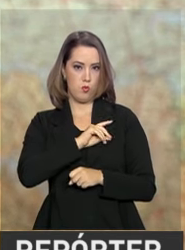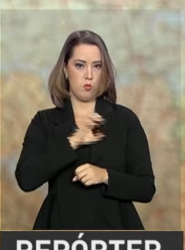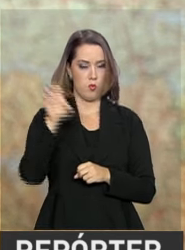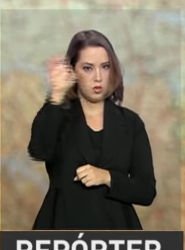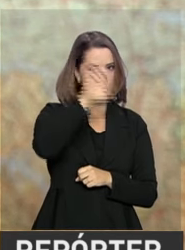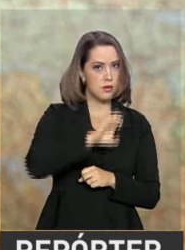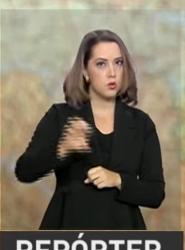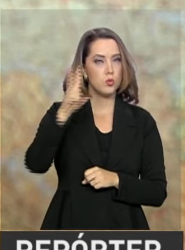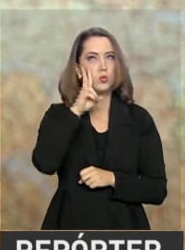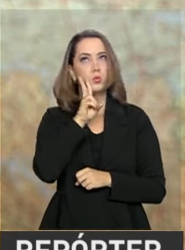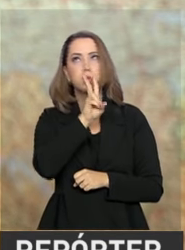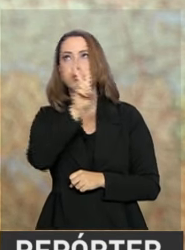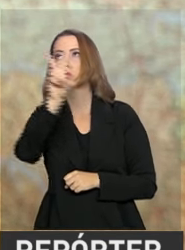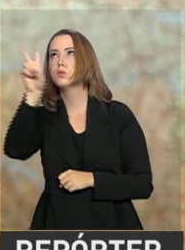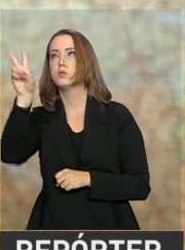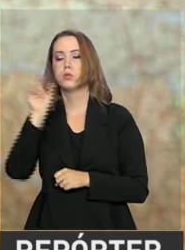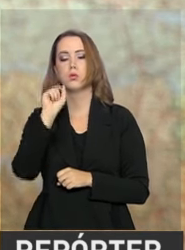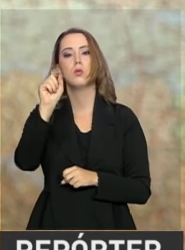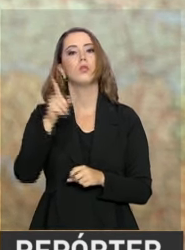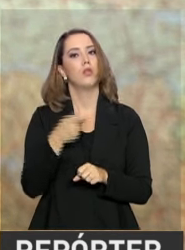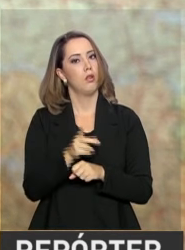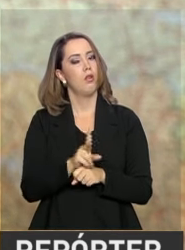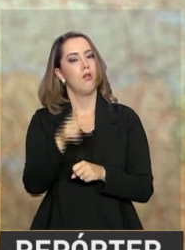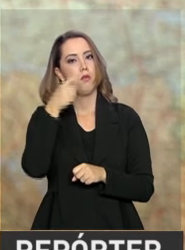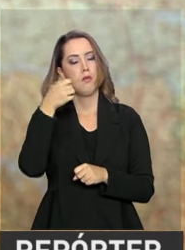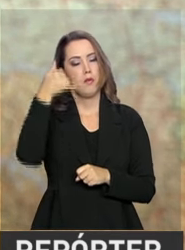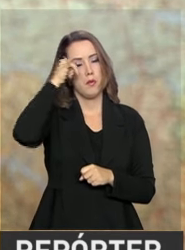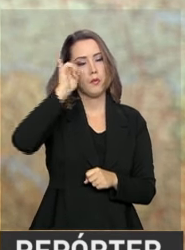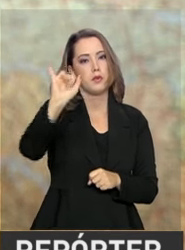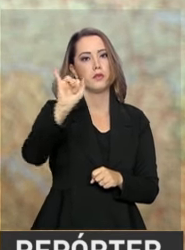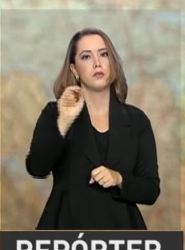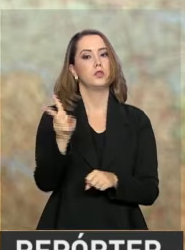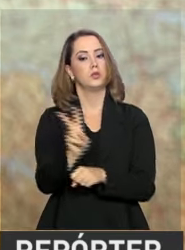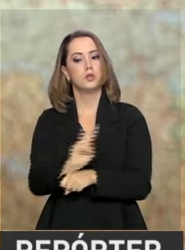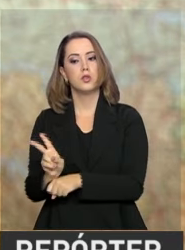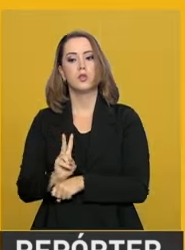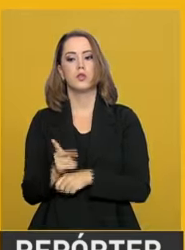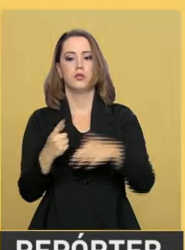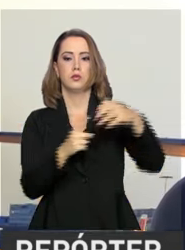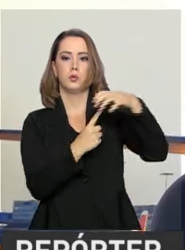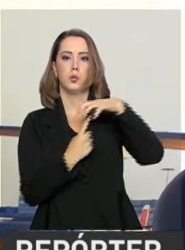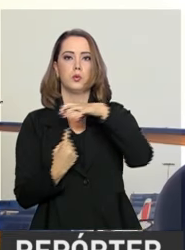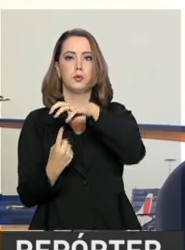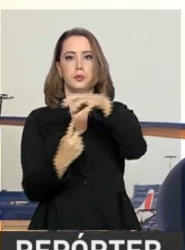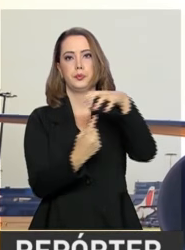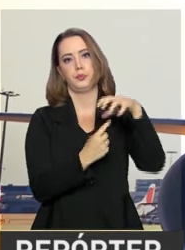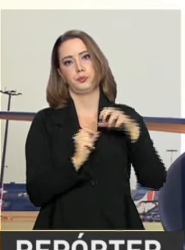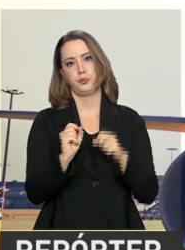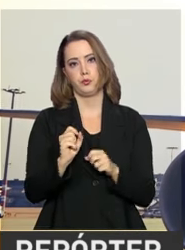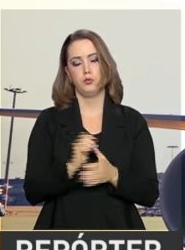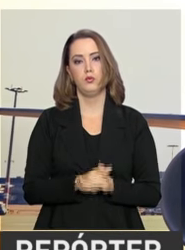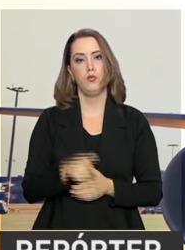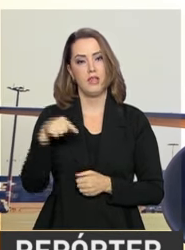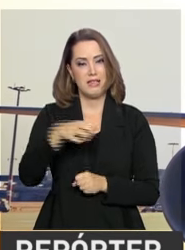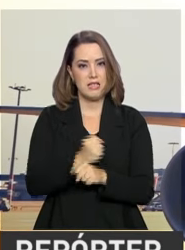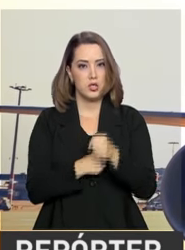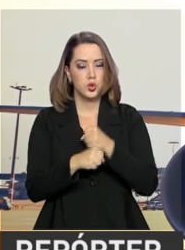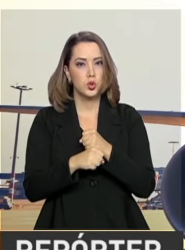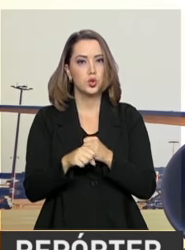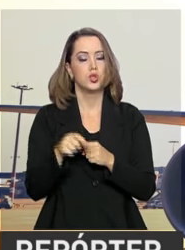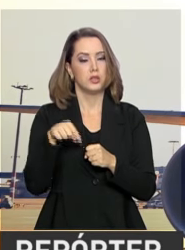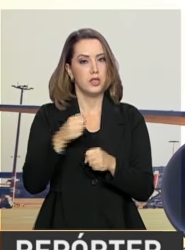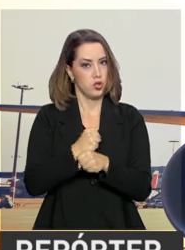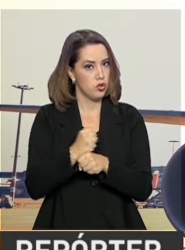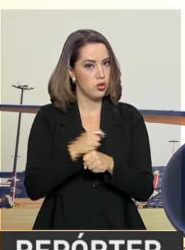que vão fazer a fiscalização eo monitoramento dos balões só neste ano o centro de investigação e prevenção